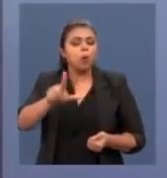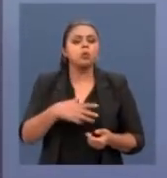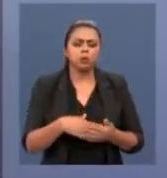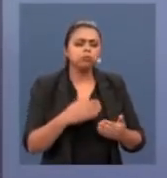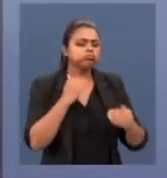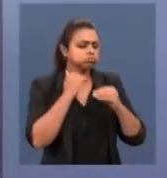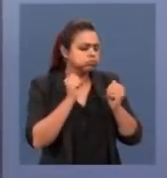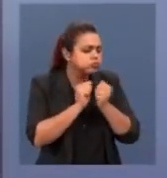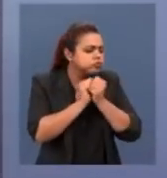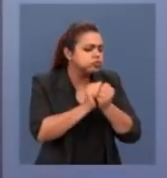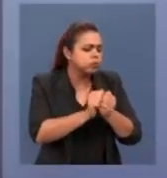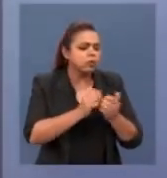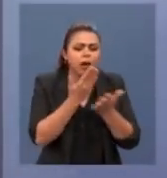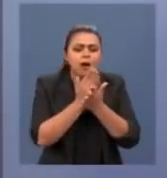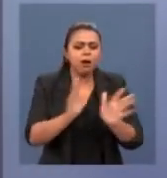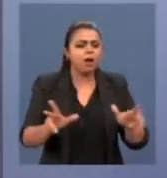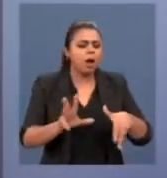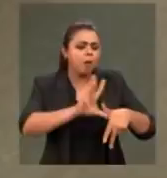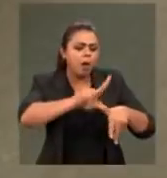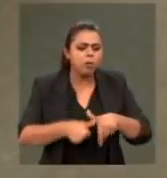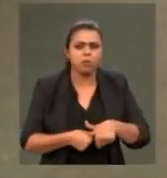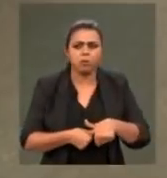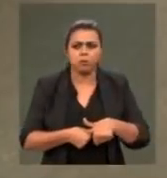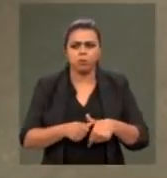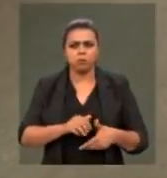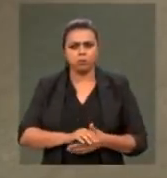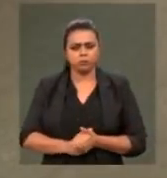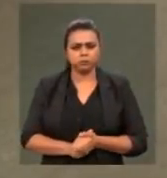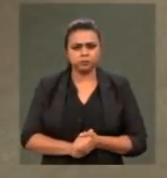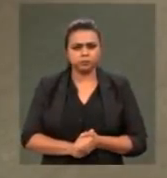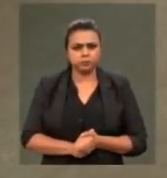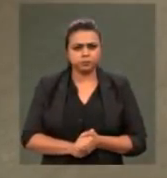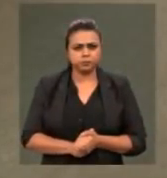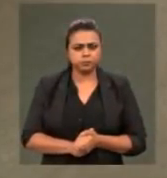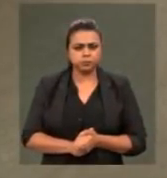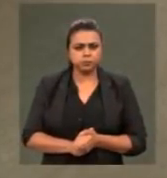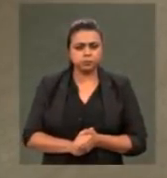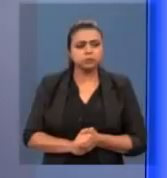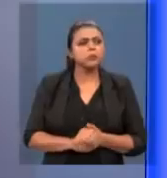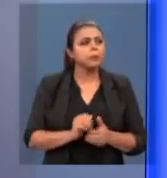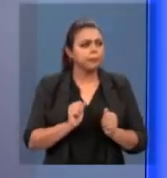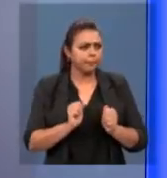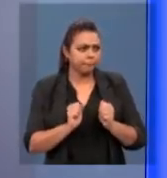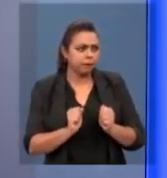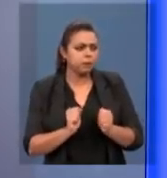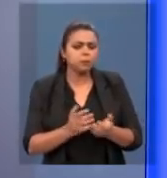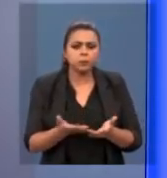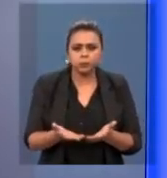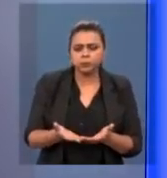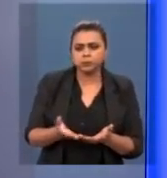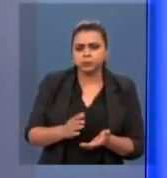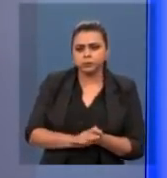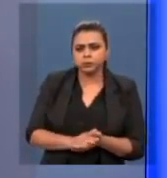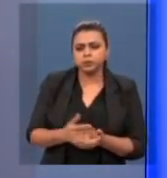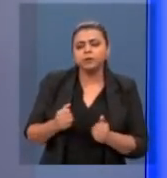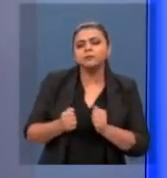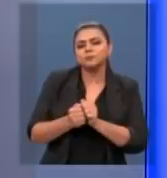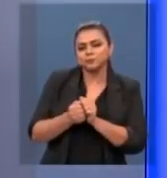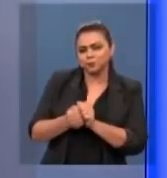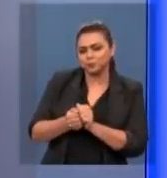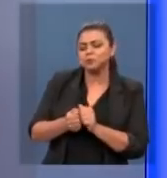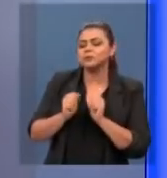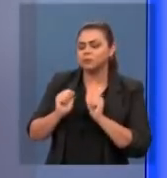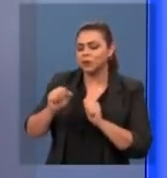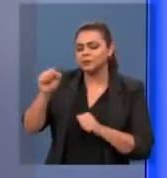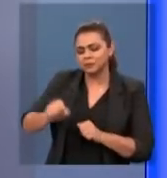de bem para a gente acabar com esse tipo de corrupção é maior você pode pode pode contar com a gente nesse